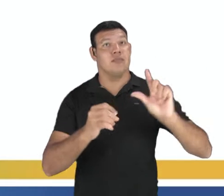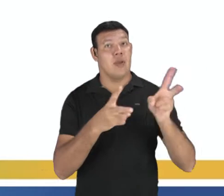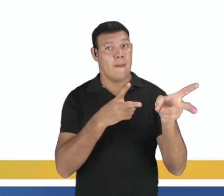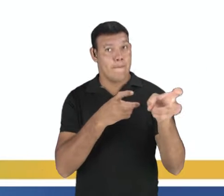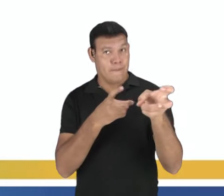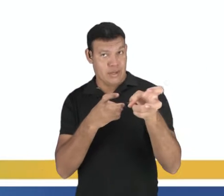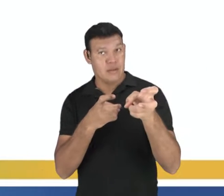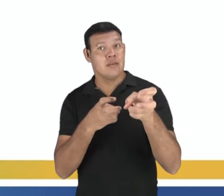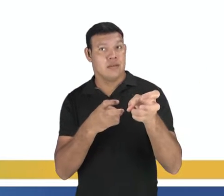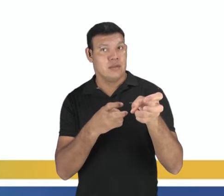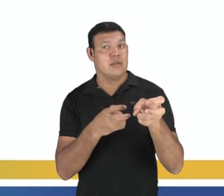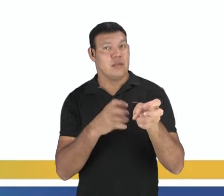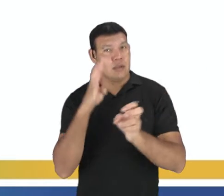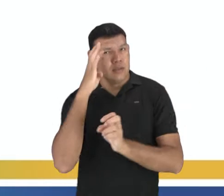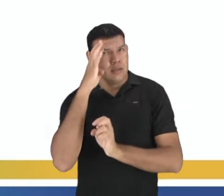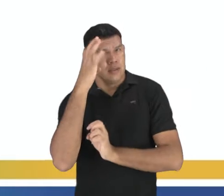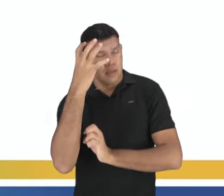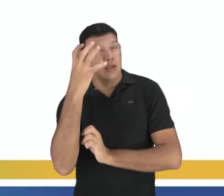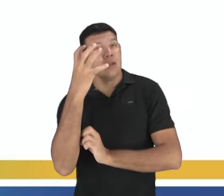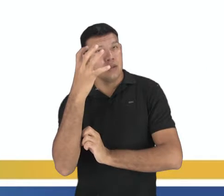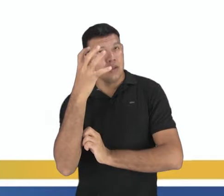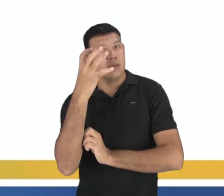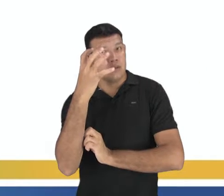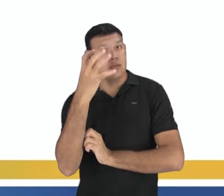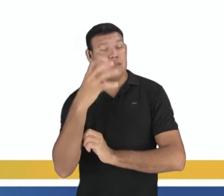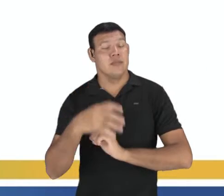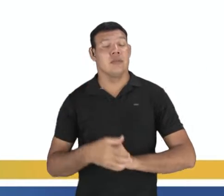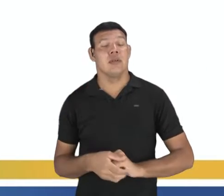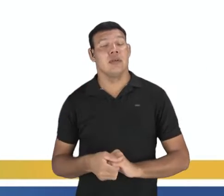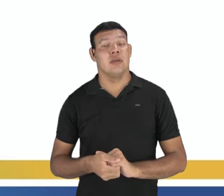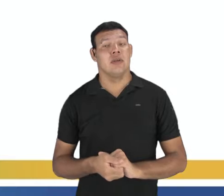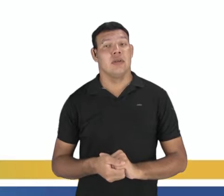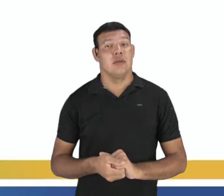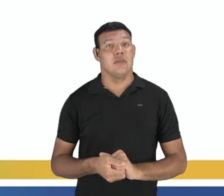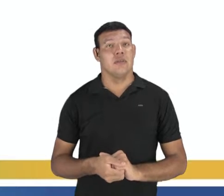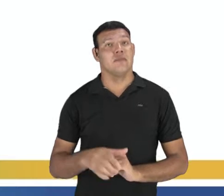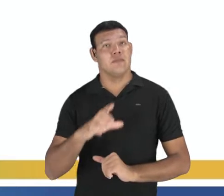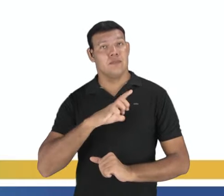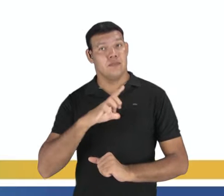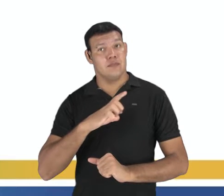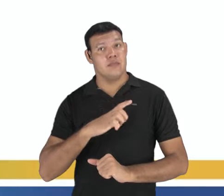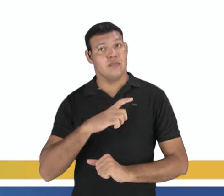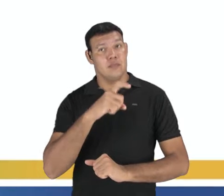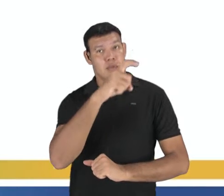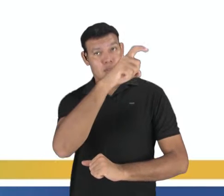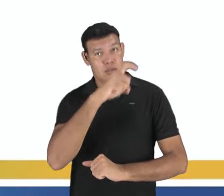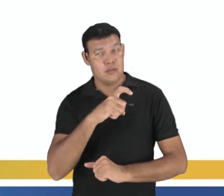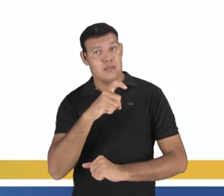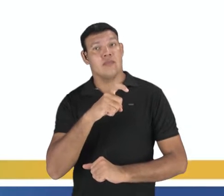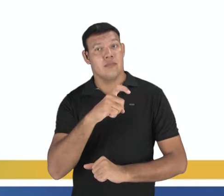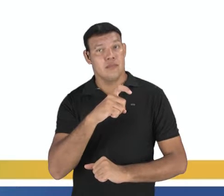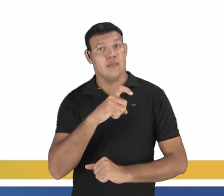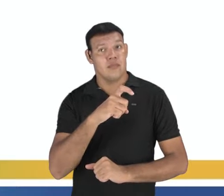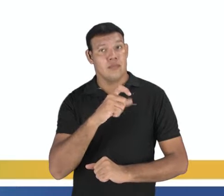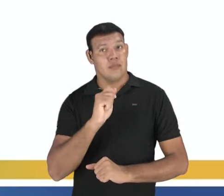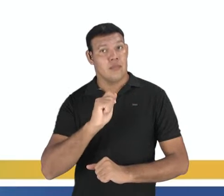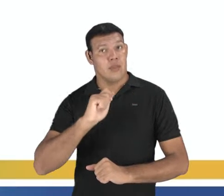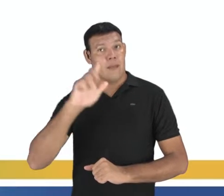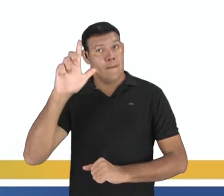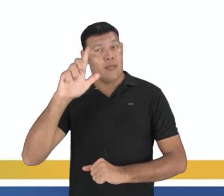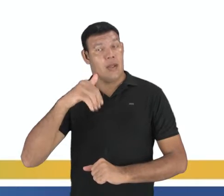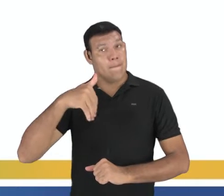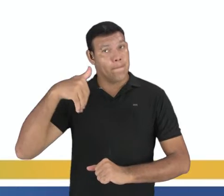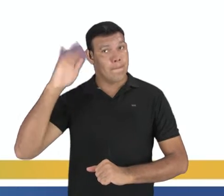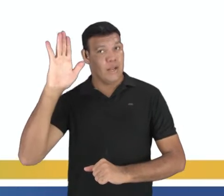vão perceber que para satisfazer através das condições de existência, nós vamos ter que o x maior que